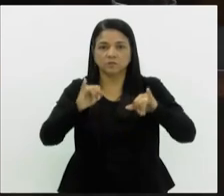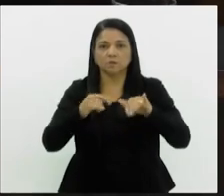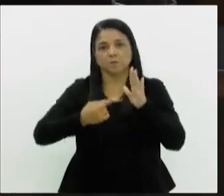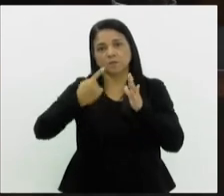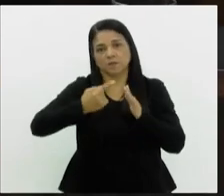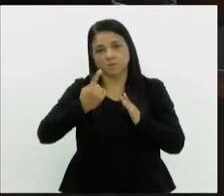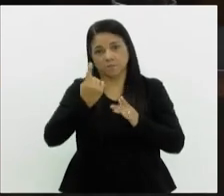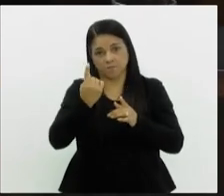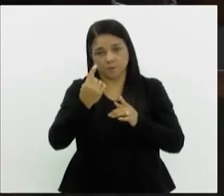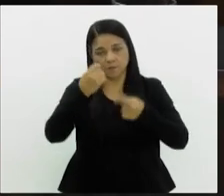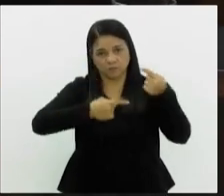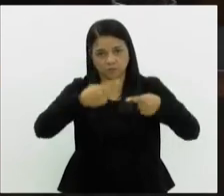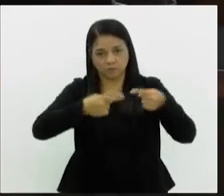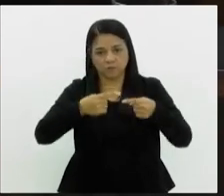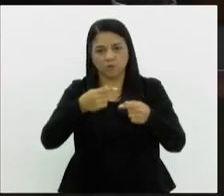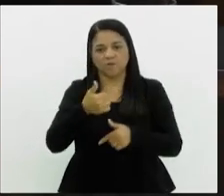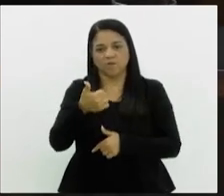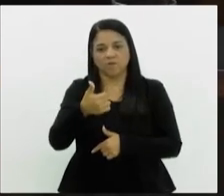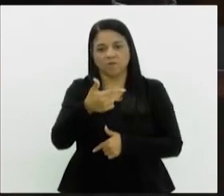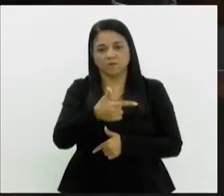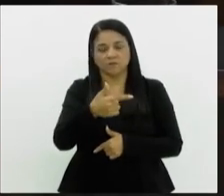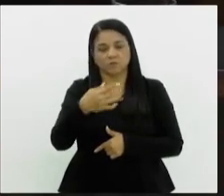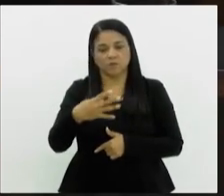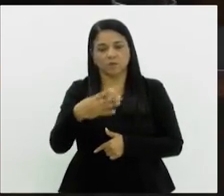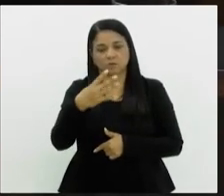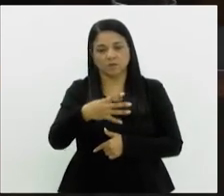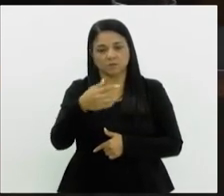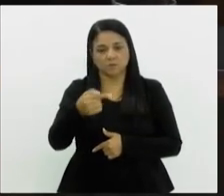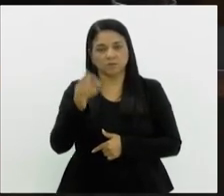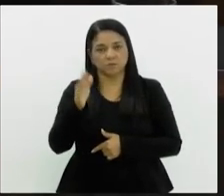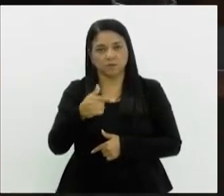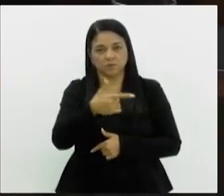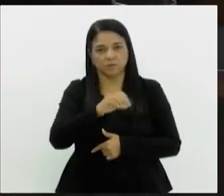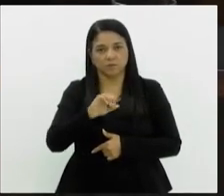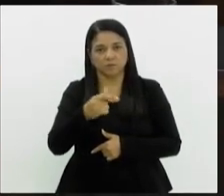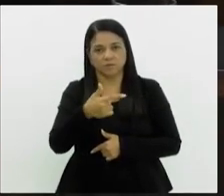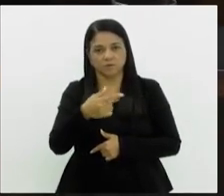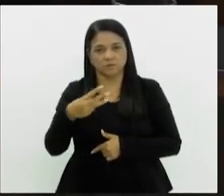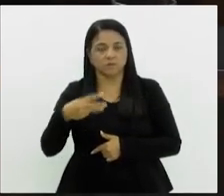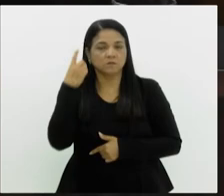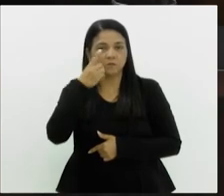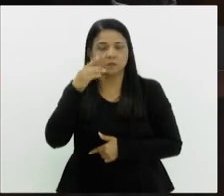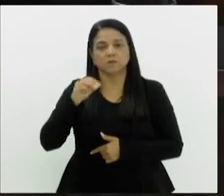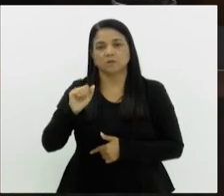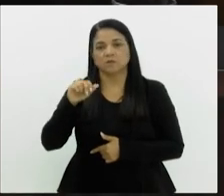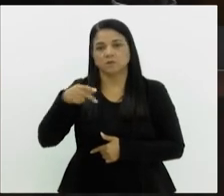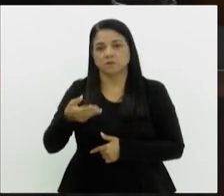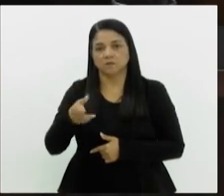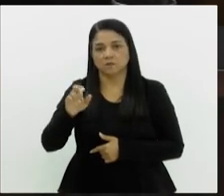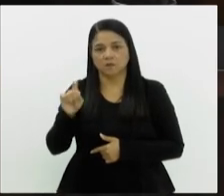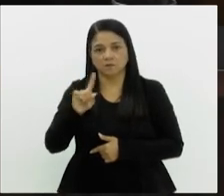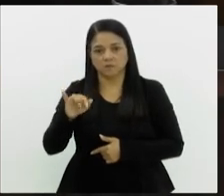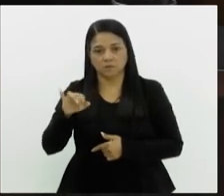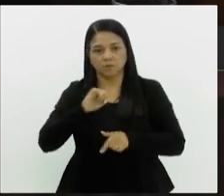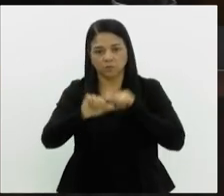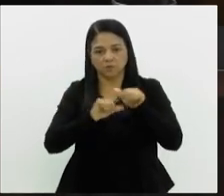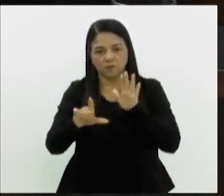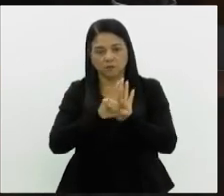primeira discussão, projeto de lei número 2447, de 23, de autoria do deputado Andrezinho Siciliano, que altera o anexo da